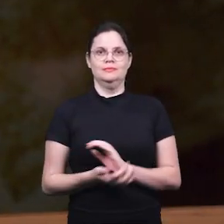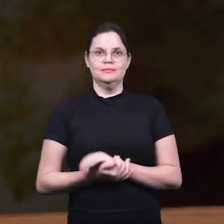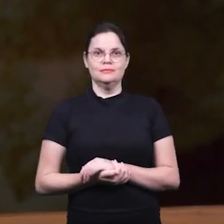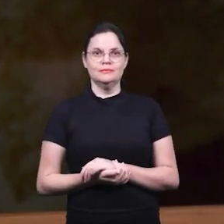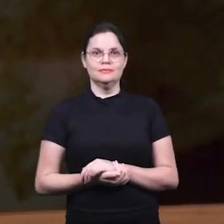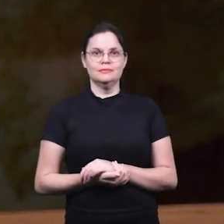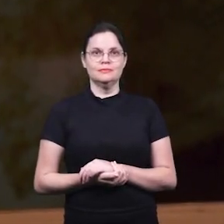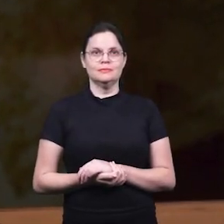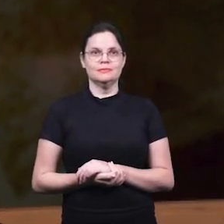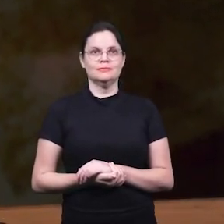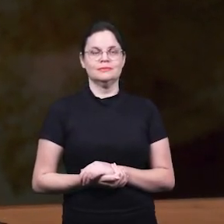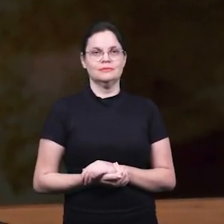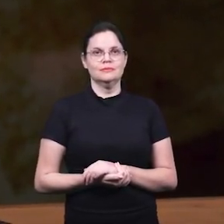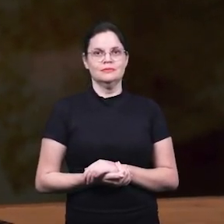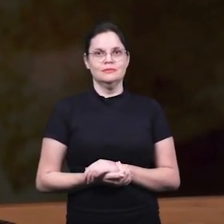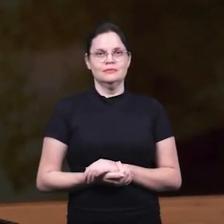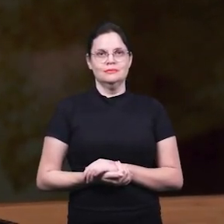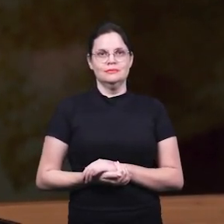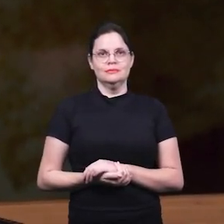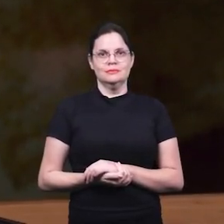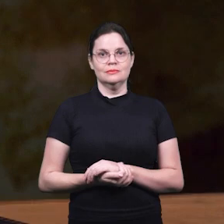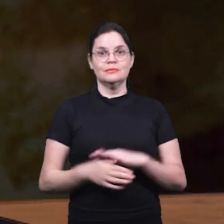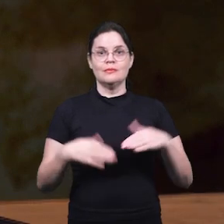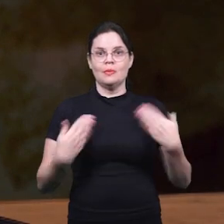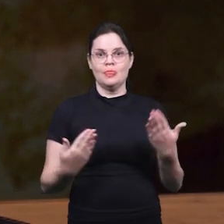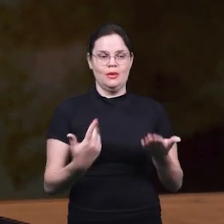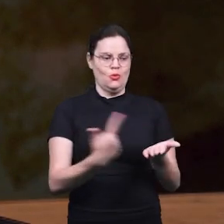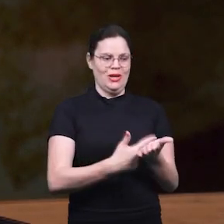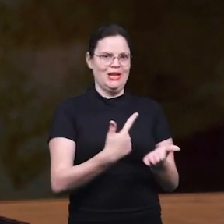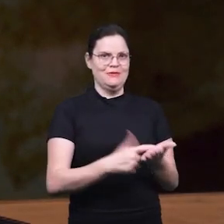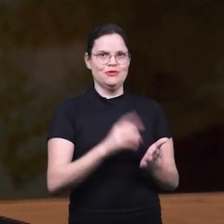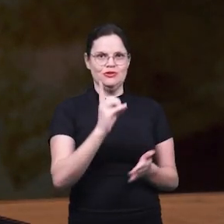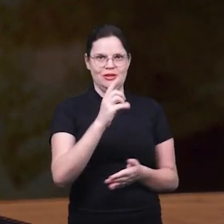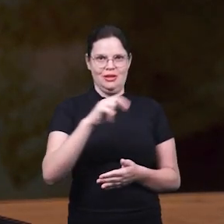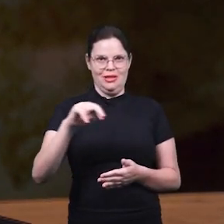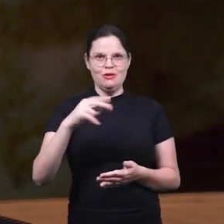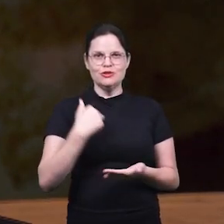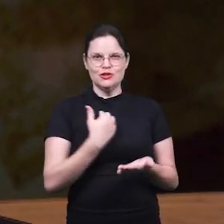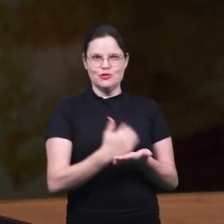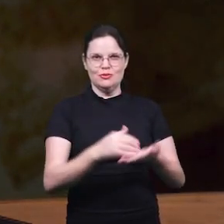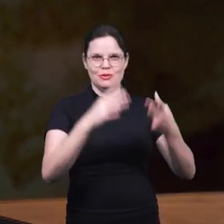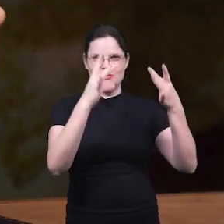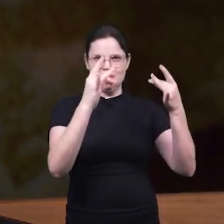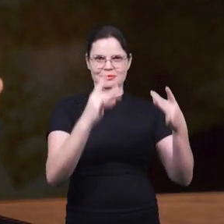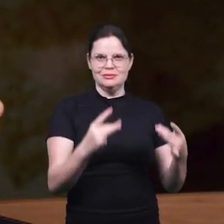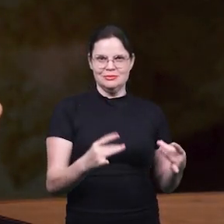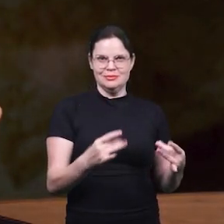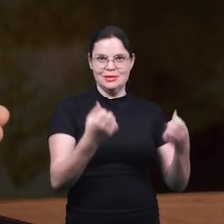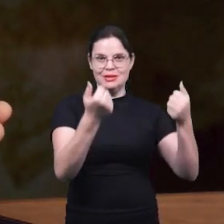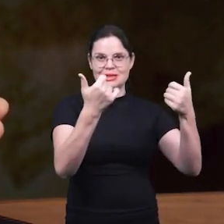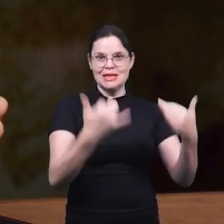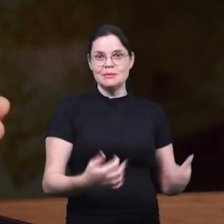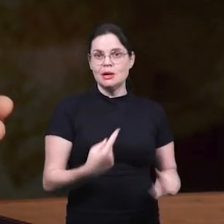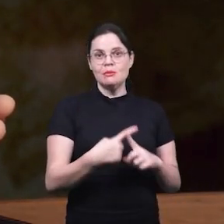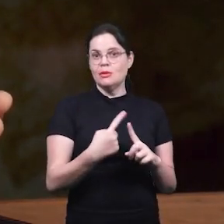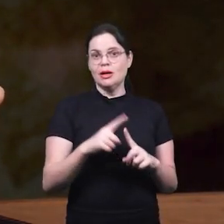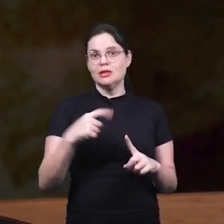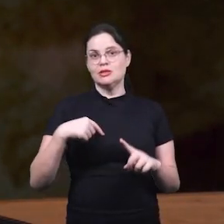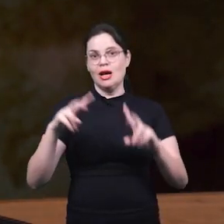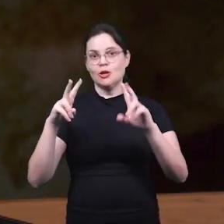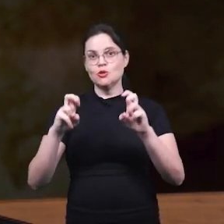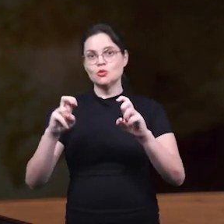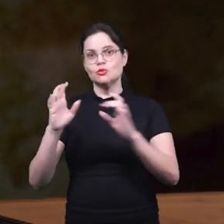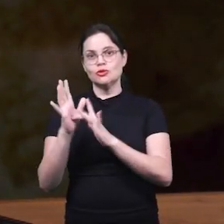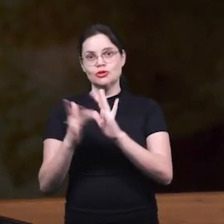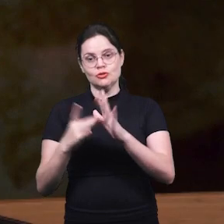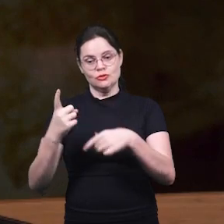Agora, nós entramos no livro de Daniel, por quê? Porque justamente estamos falando da vinda do Senhor